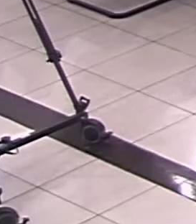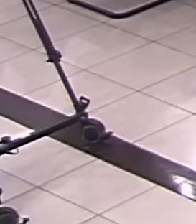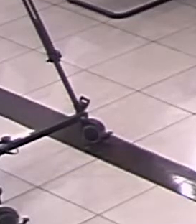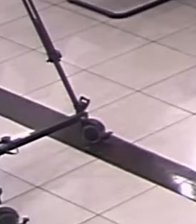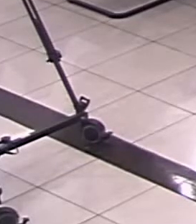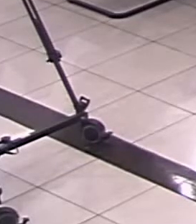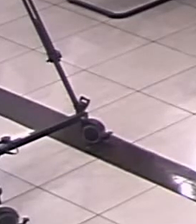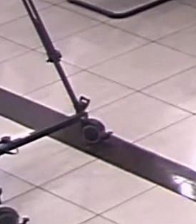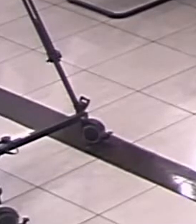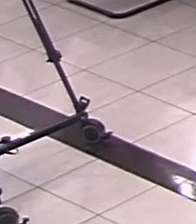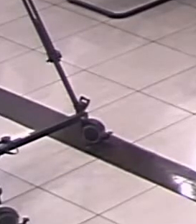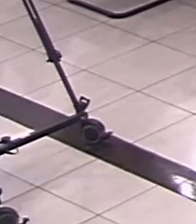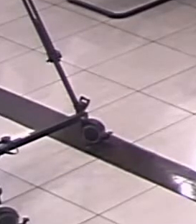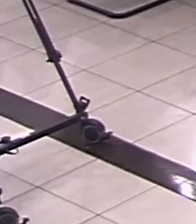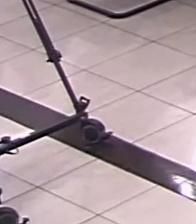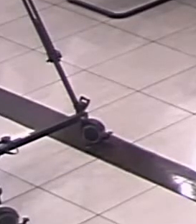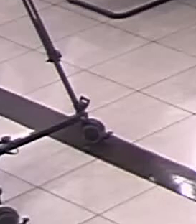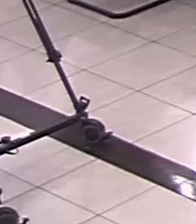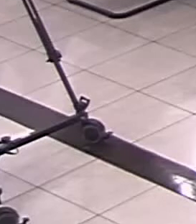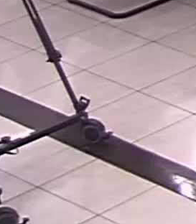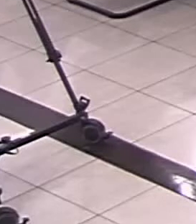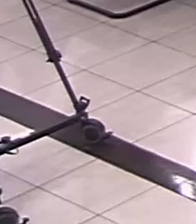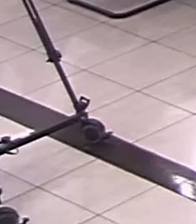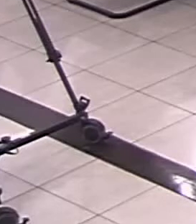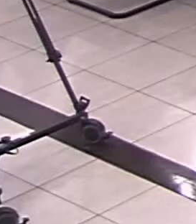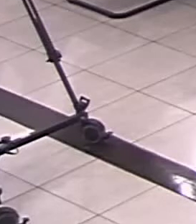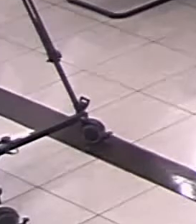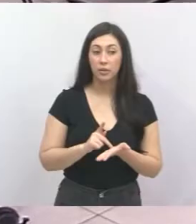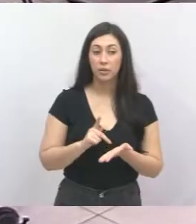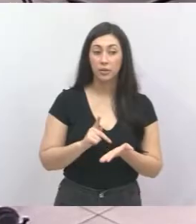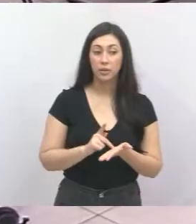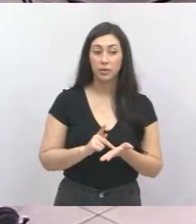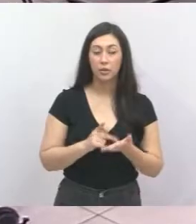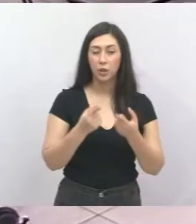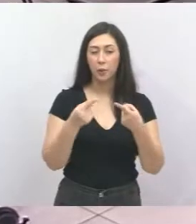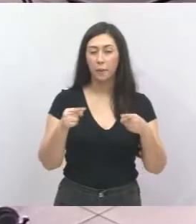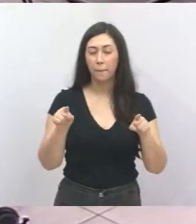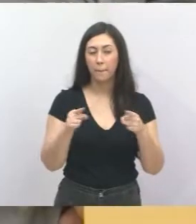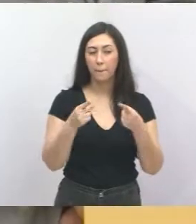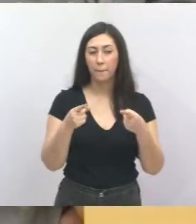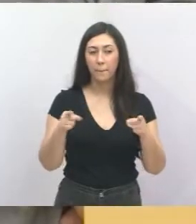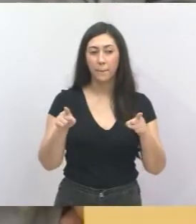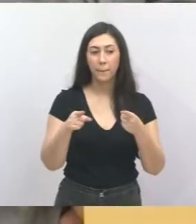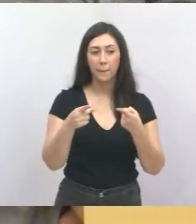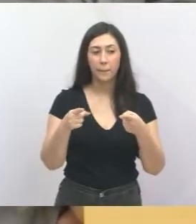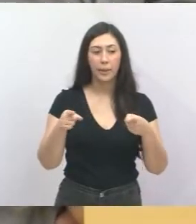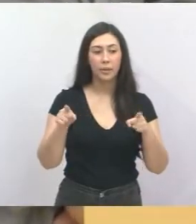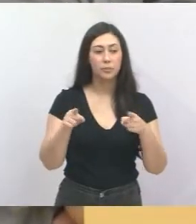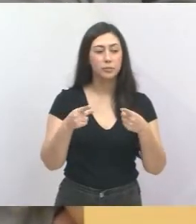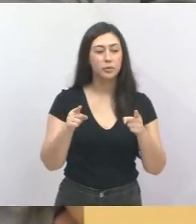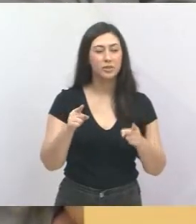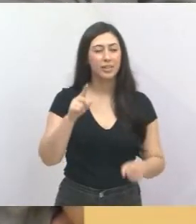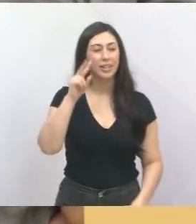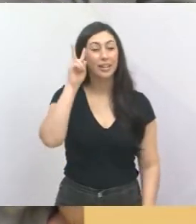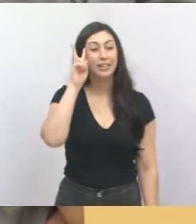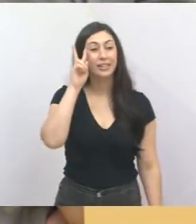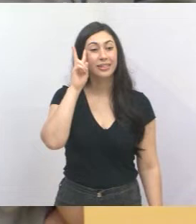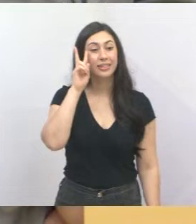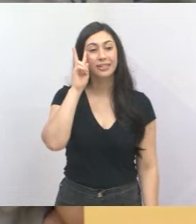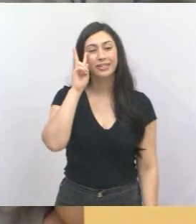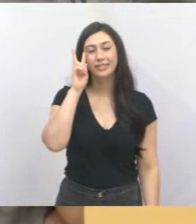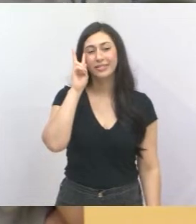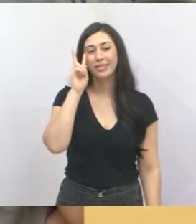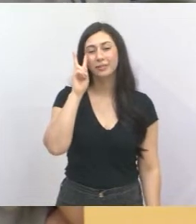Boa tarde a todos. Na verdade, é um trecho de uma música que me lembra muito,